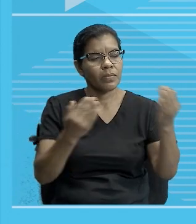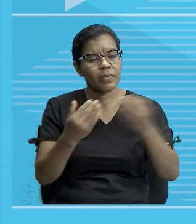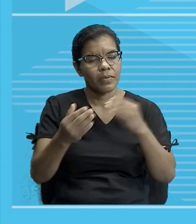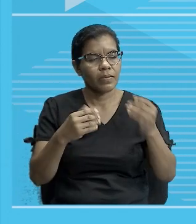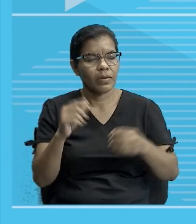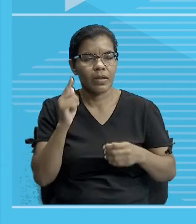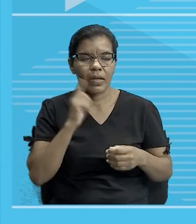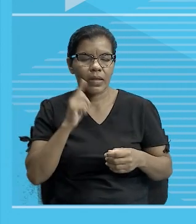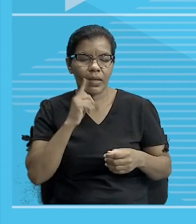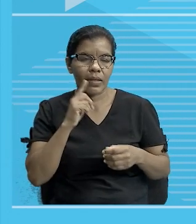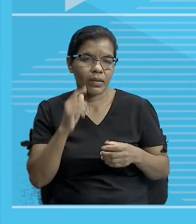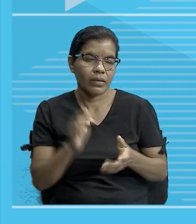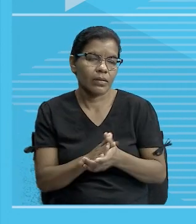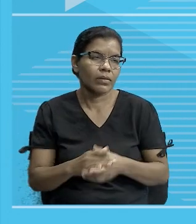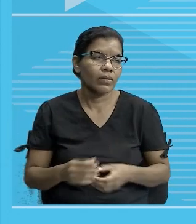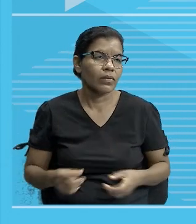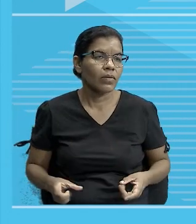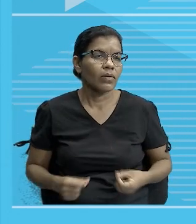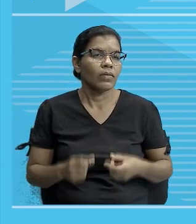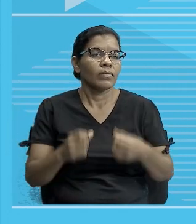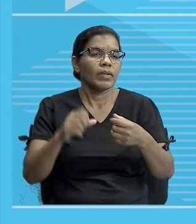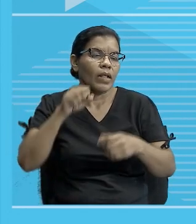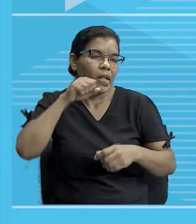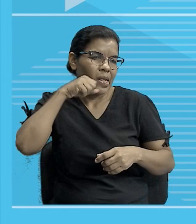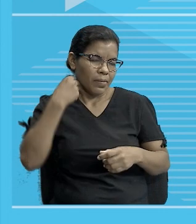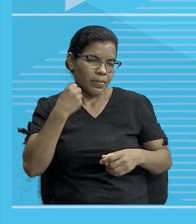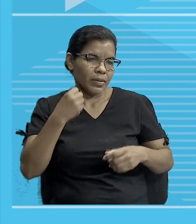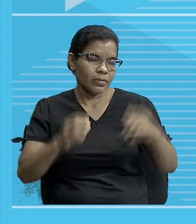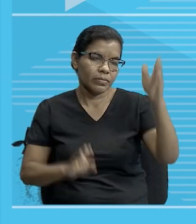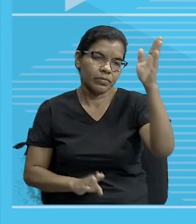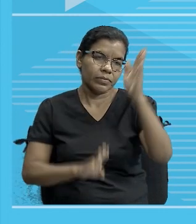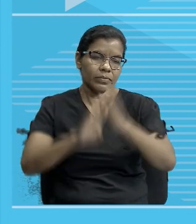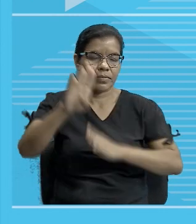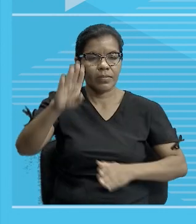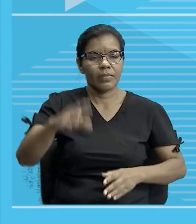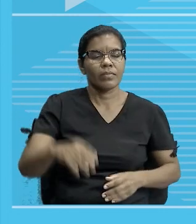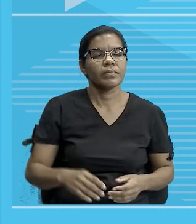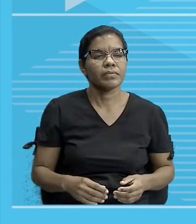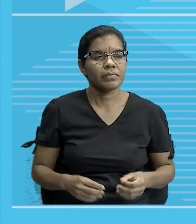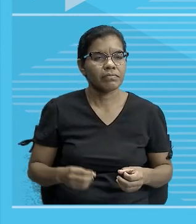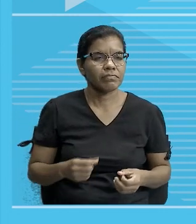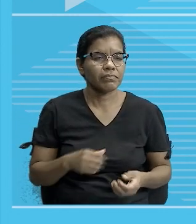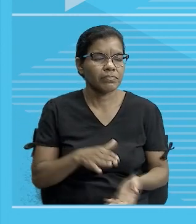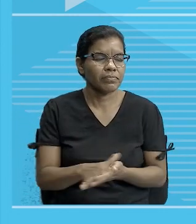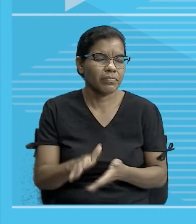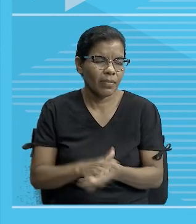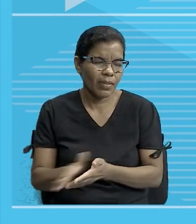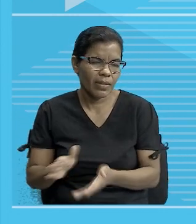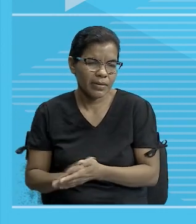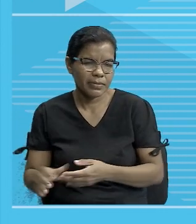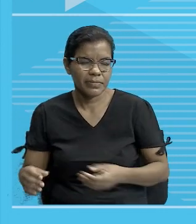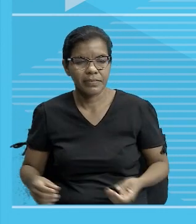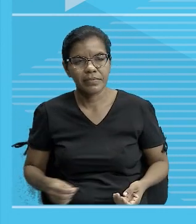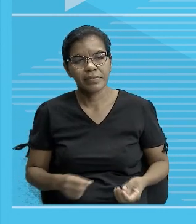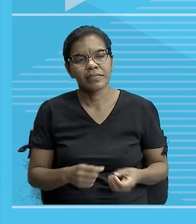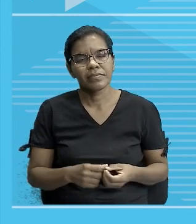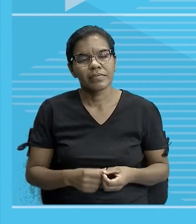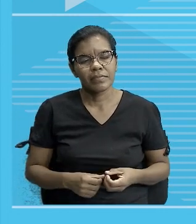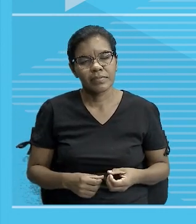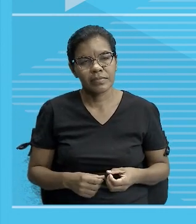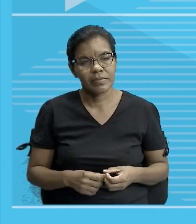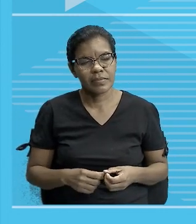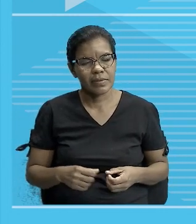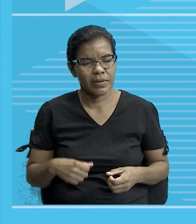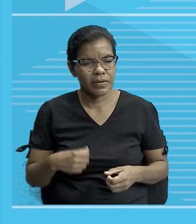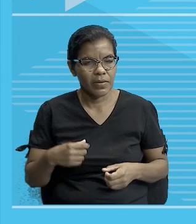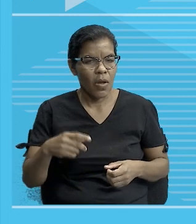do pão foi lá para cima, uma inflação braba, ele era autoritário, haja vista que não